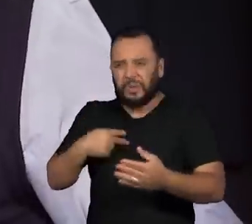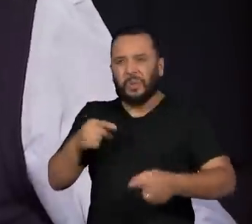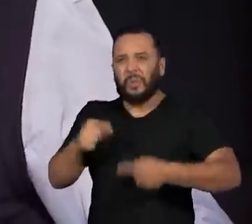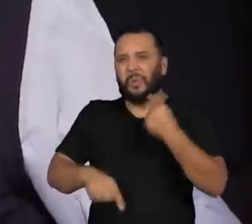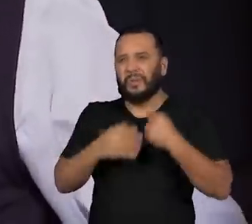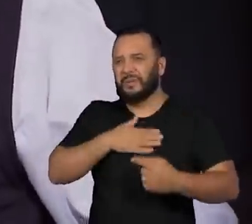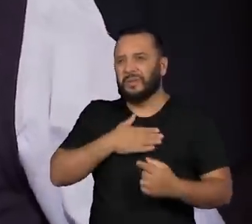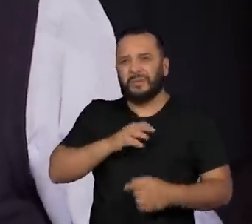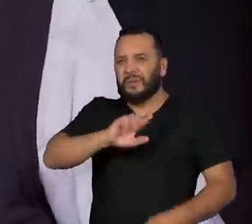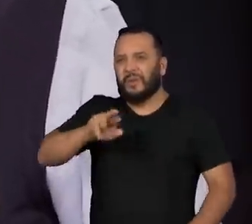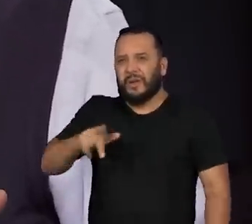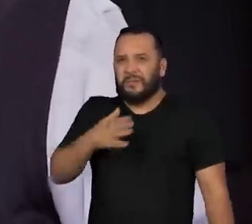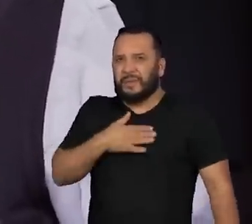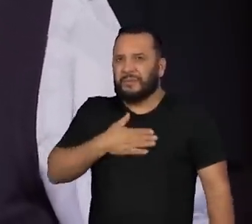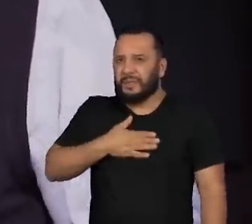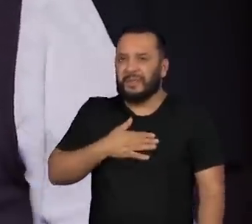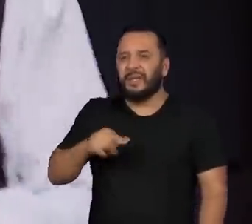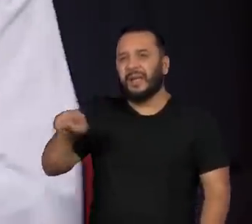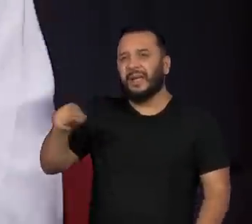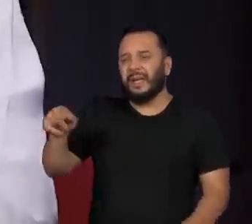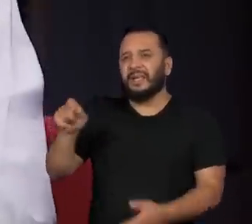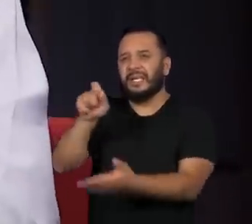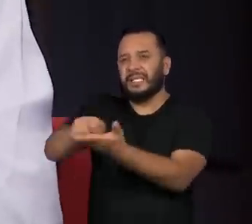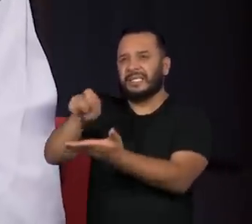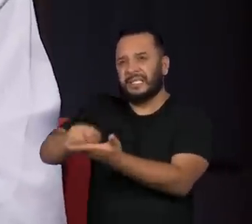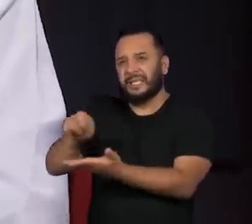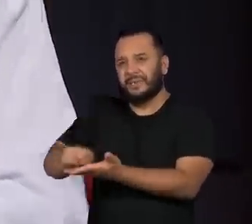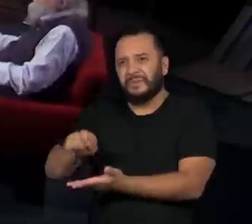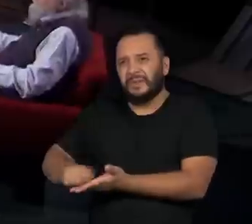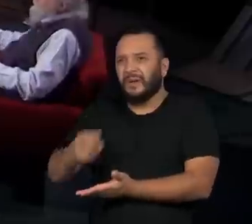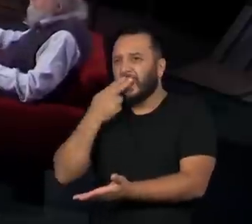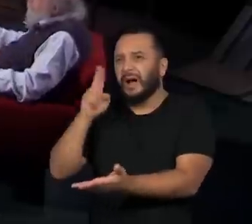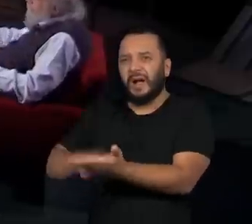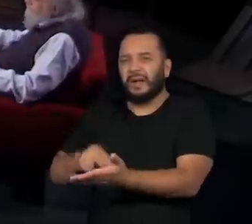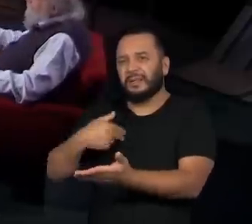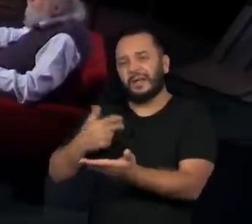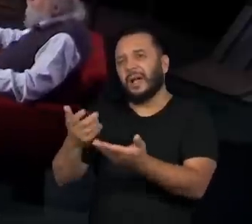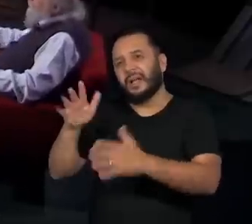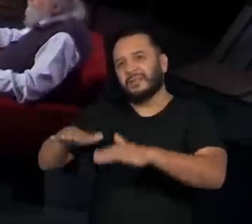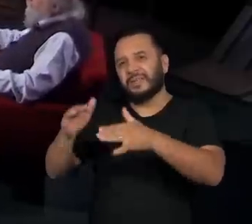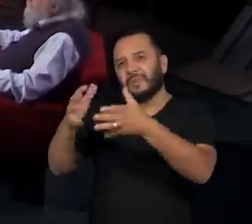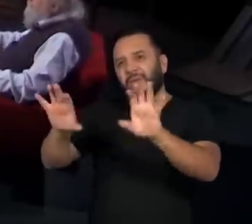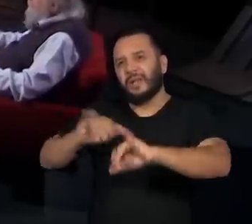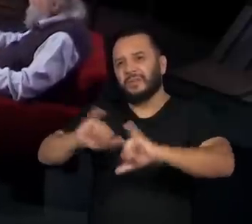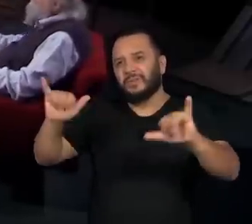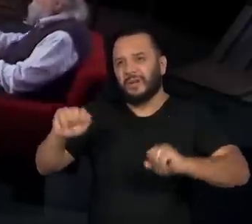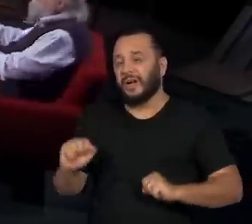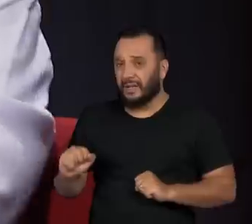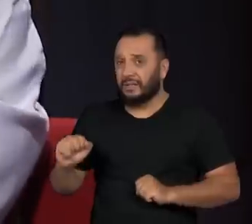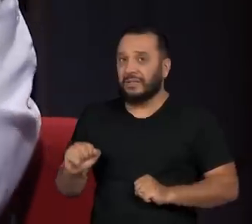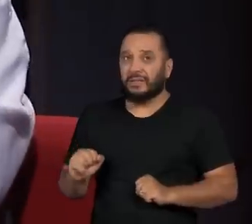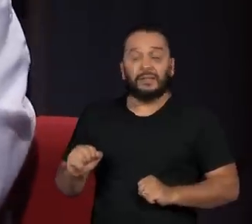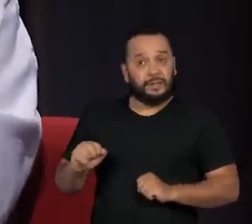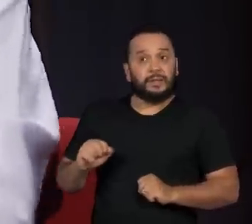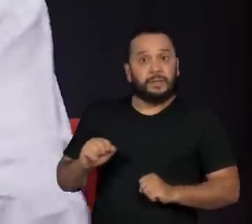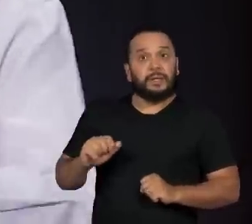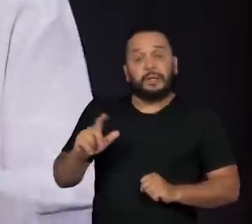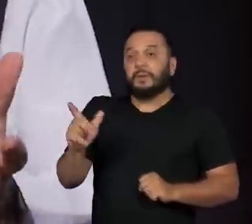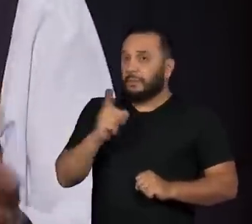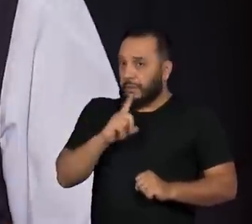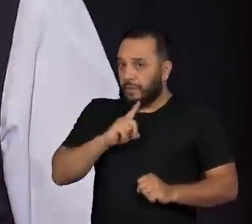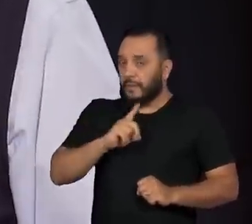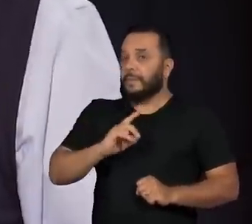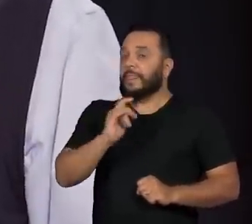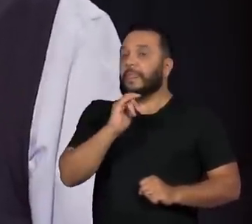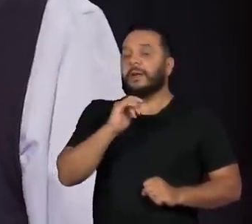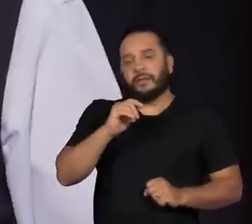não são para mim talvez nem o cara que escreveu tá gostando aquela força divulgado quer dizer isso é uma quantidade diferente de você dizer Eis Aqui notícias então